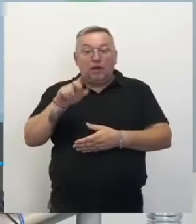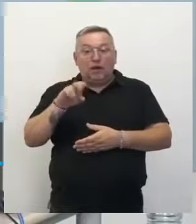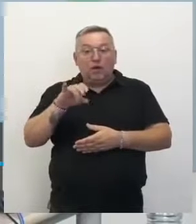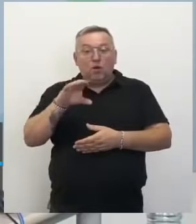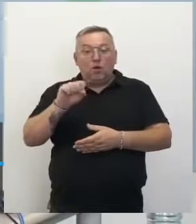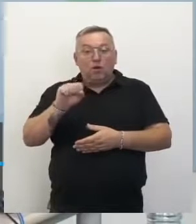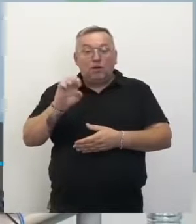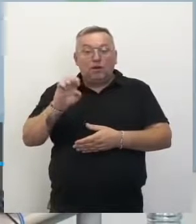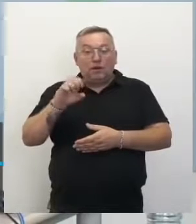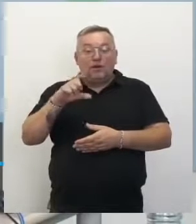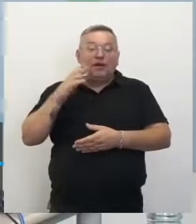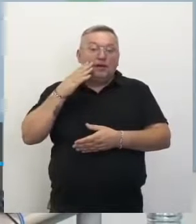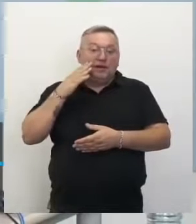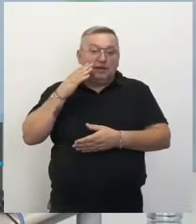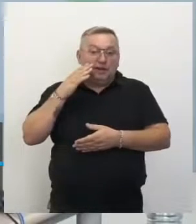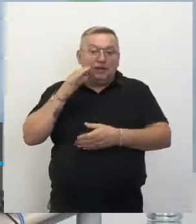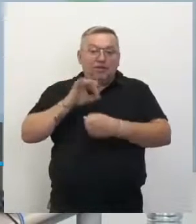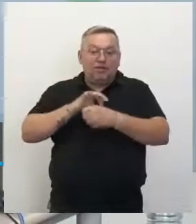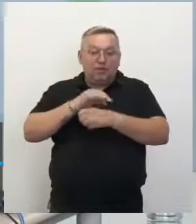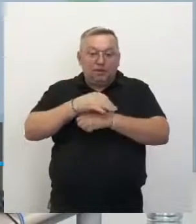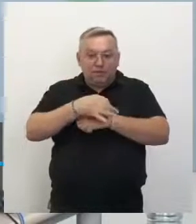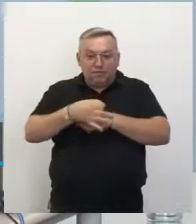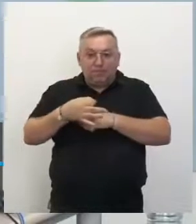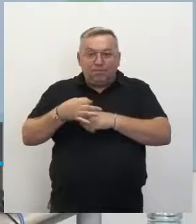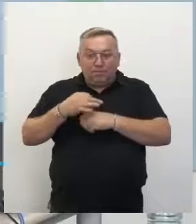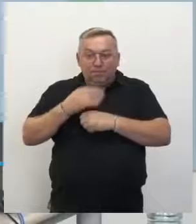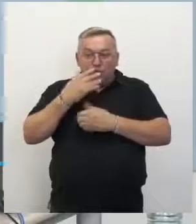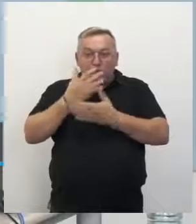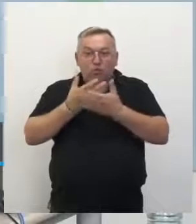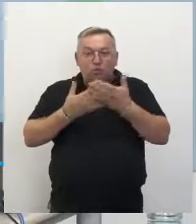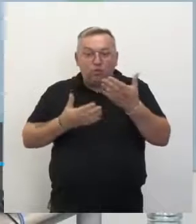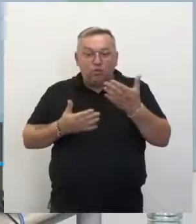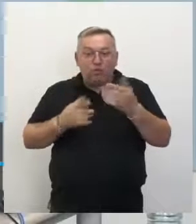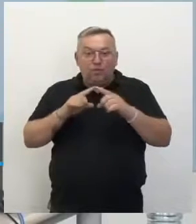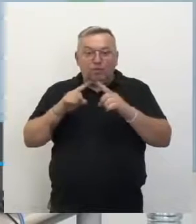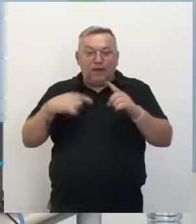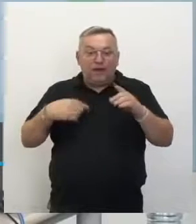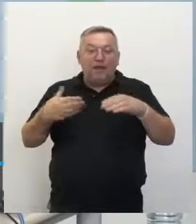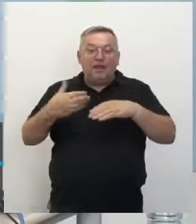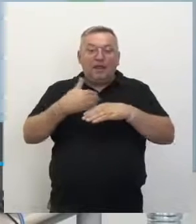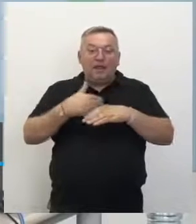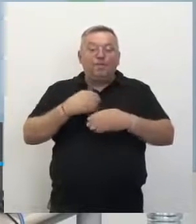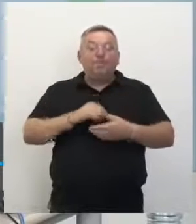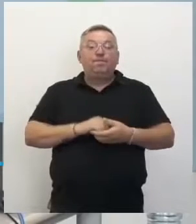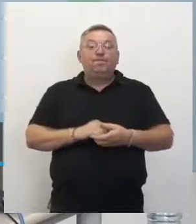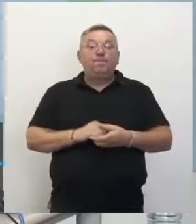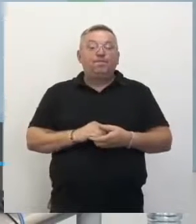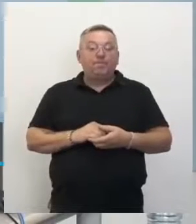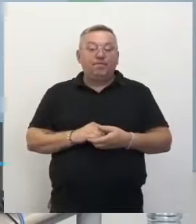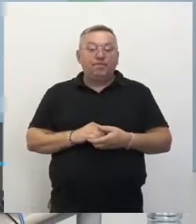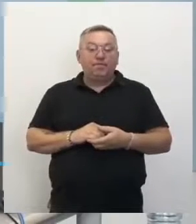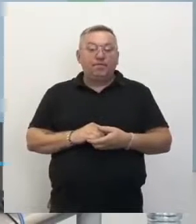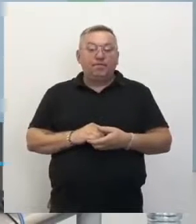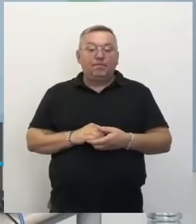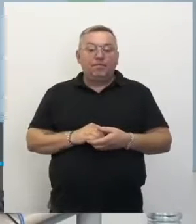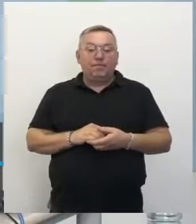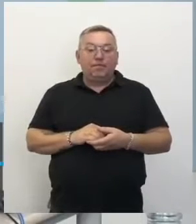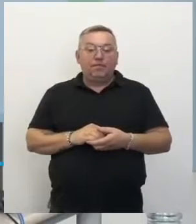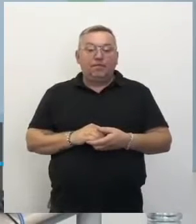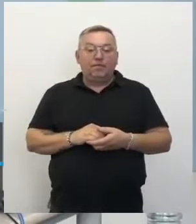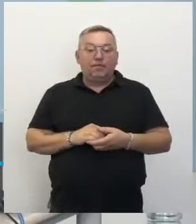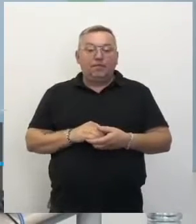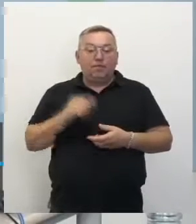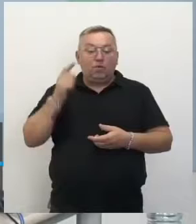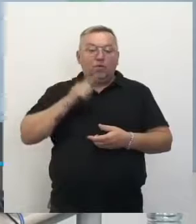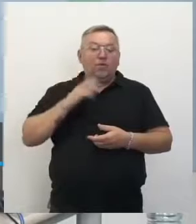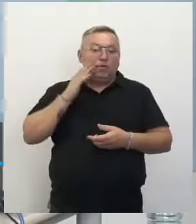e sei que vai para a célula sanguínea para entrar na célula. Muito bem. Aí deu para entender,